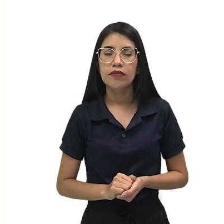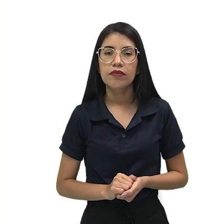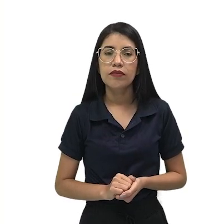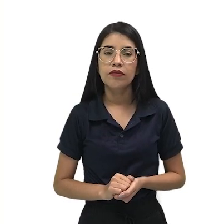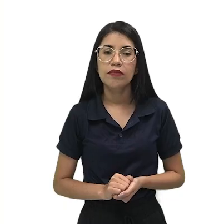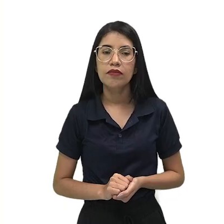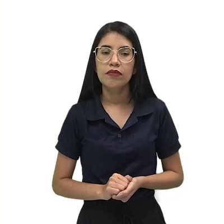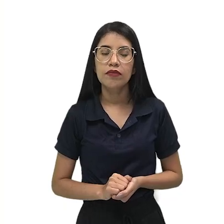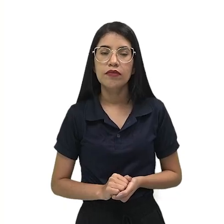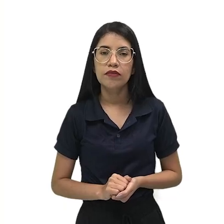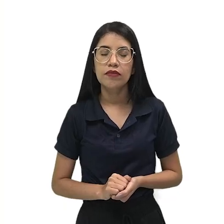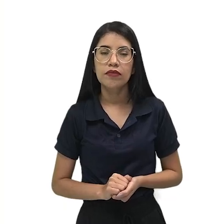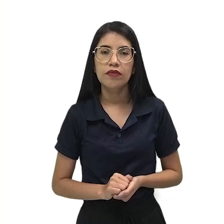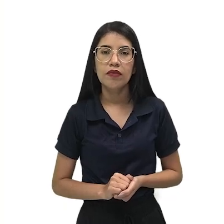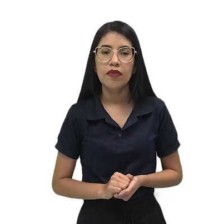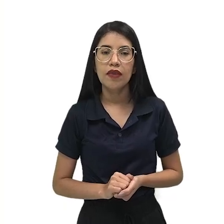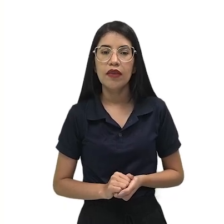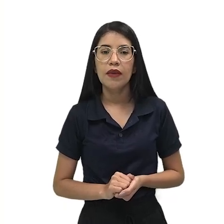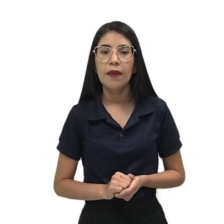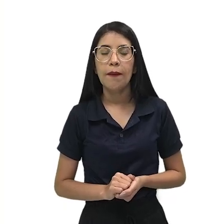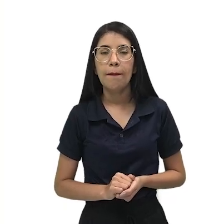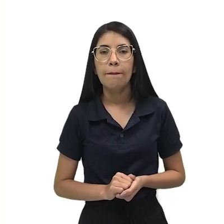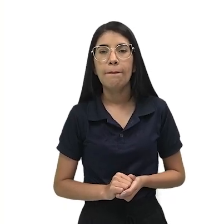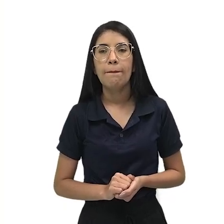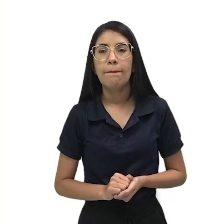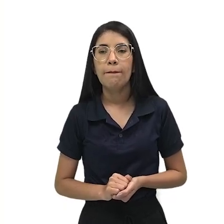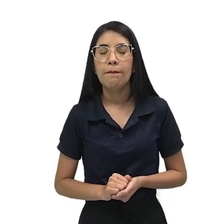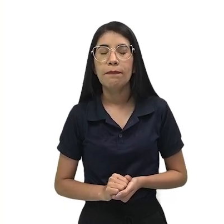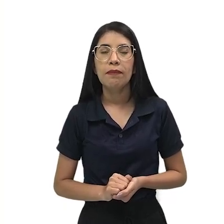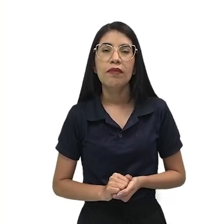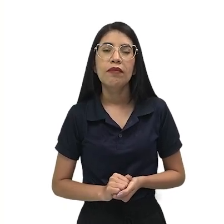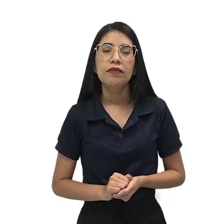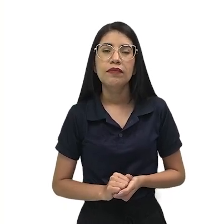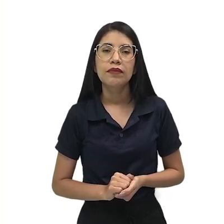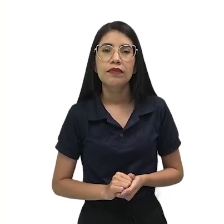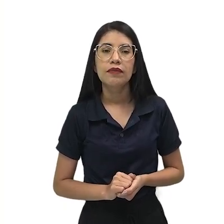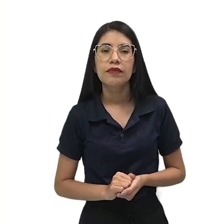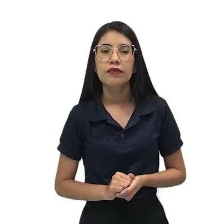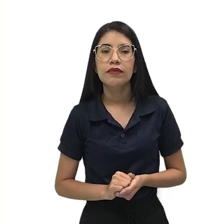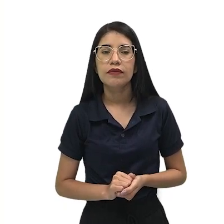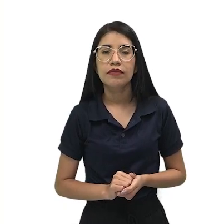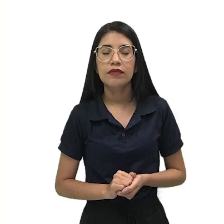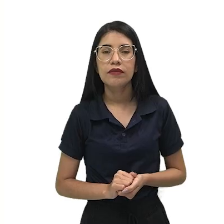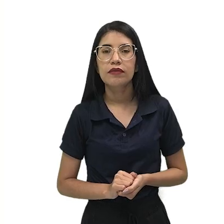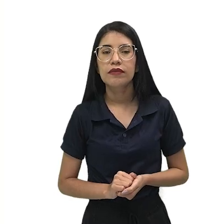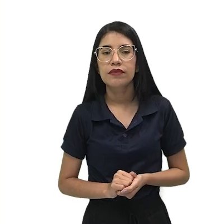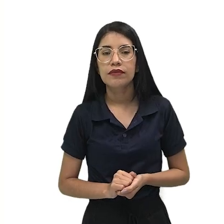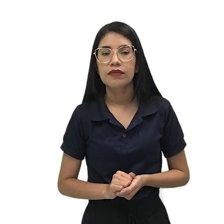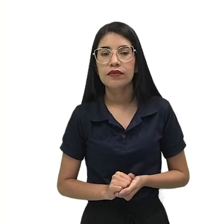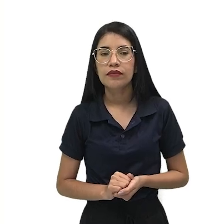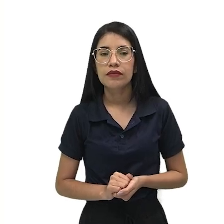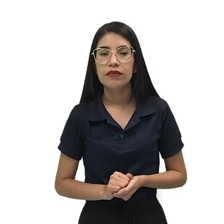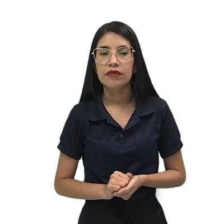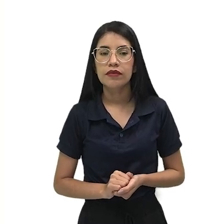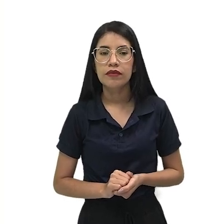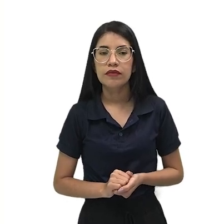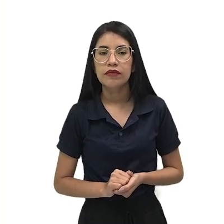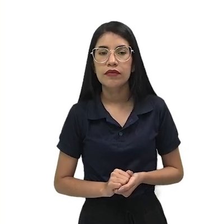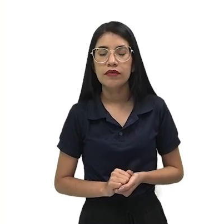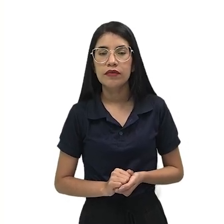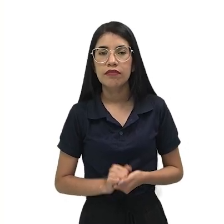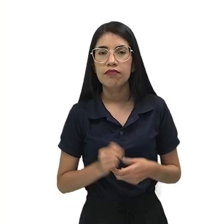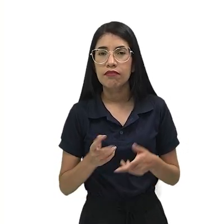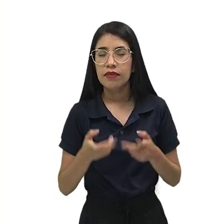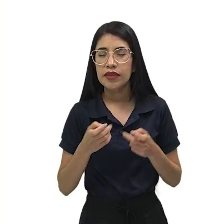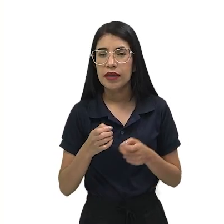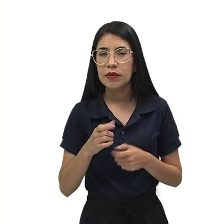inteira, você acrescenta com um elemento neutro, olha. Tá aí a parte decimal dela. Tem algum número que se